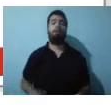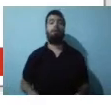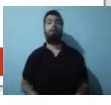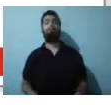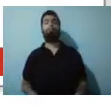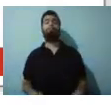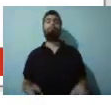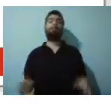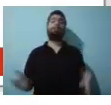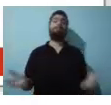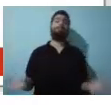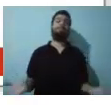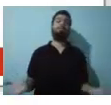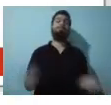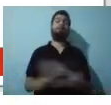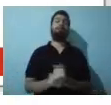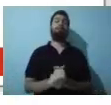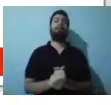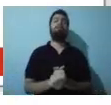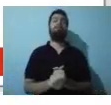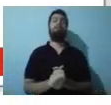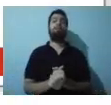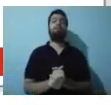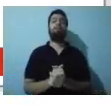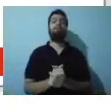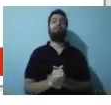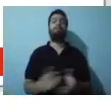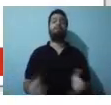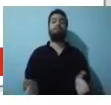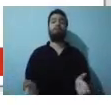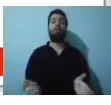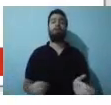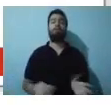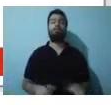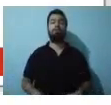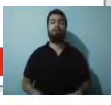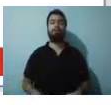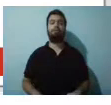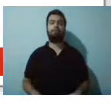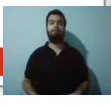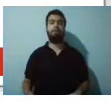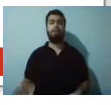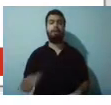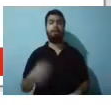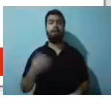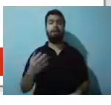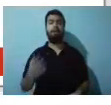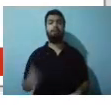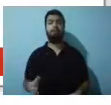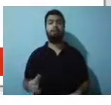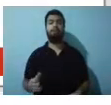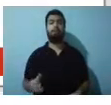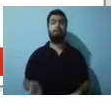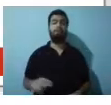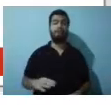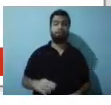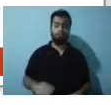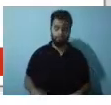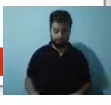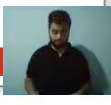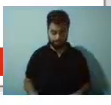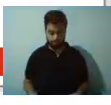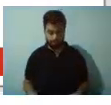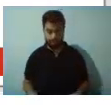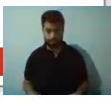Tá? Falando sobre pluralidades e diversidades identitárias na atualidade, tá bom? As identidades locais e